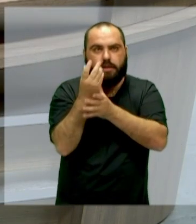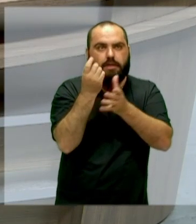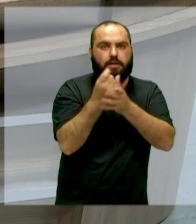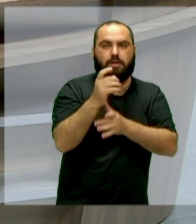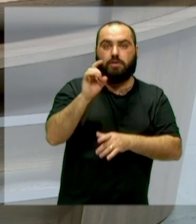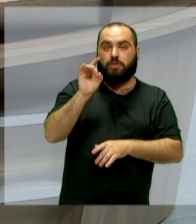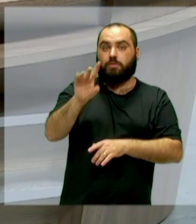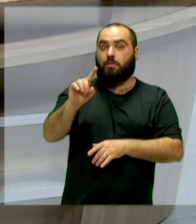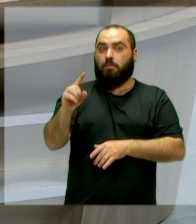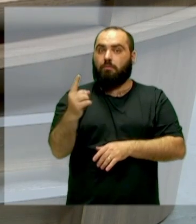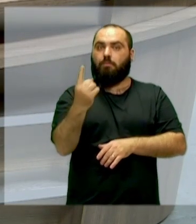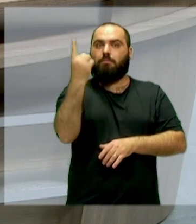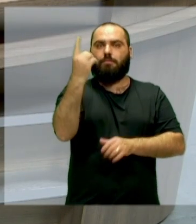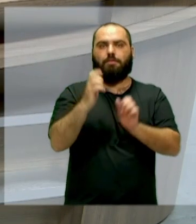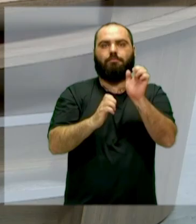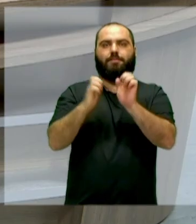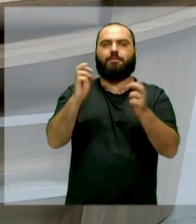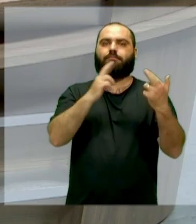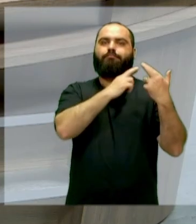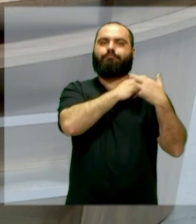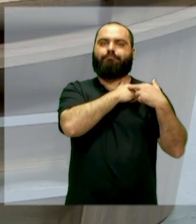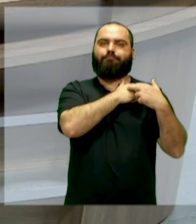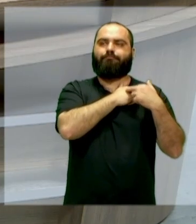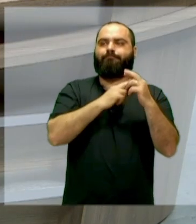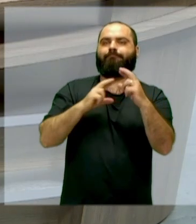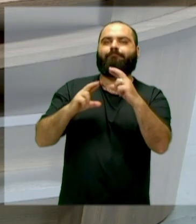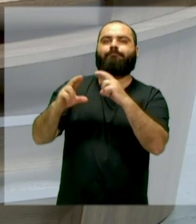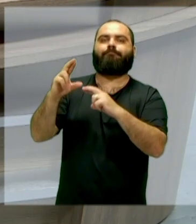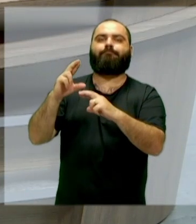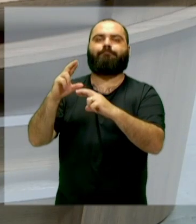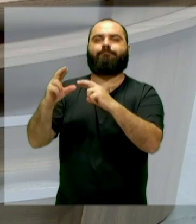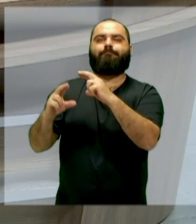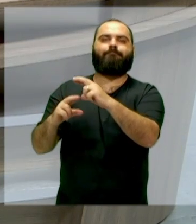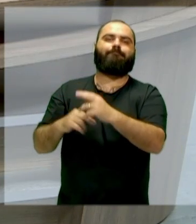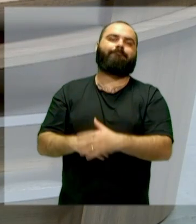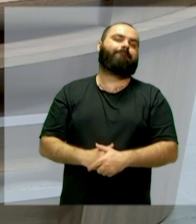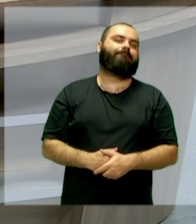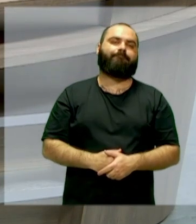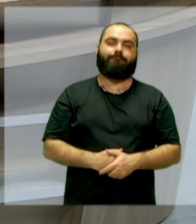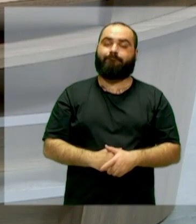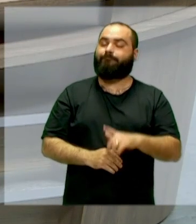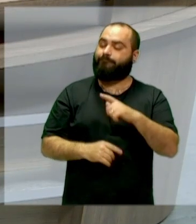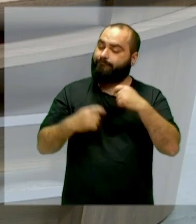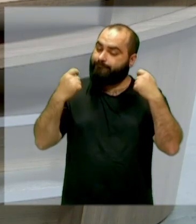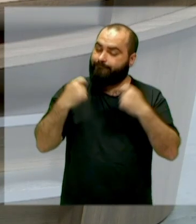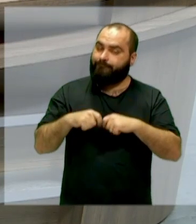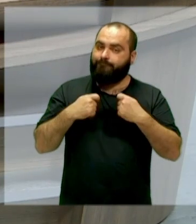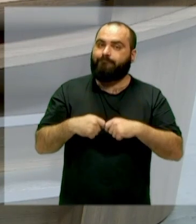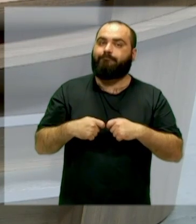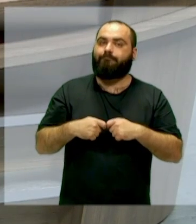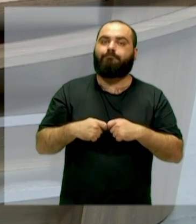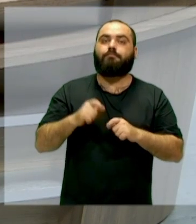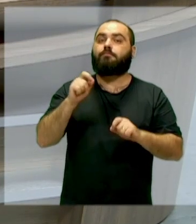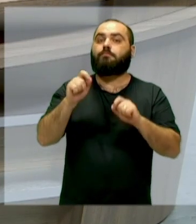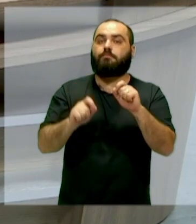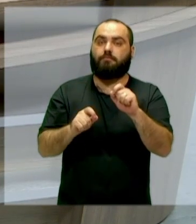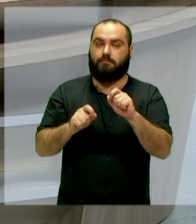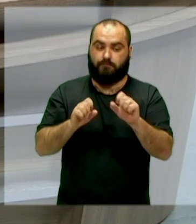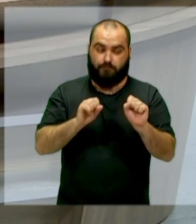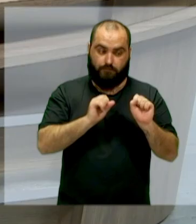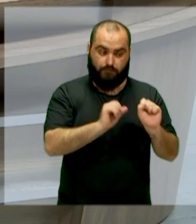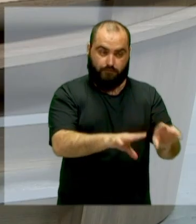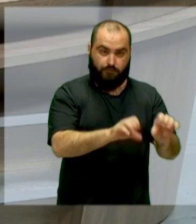reciclagem da conta disso então a gente tem dois grandes dois grandes eixos de atuação na minha visão que é a parte da Educação